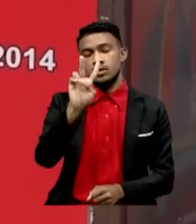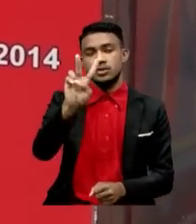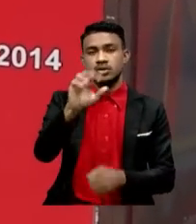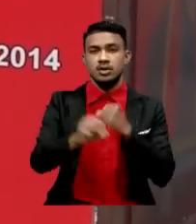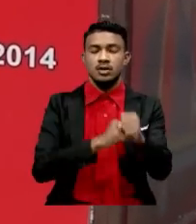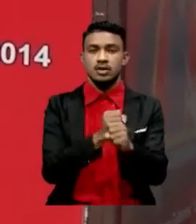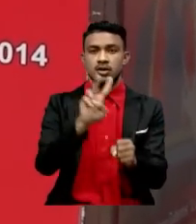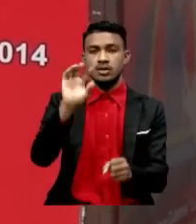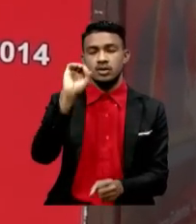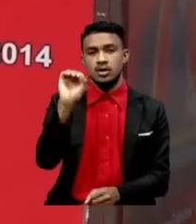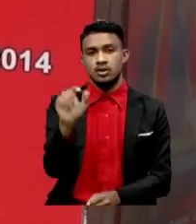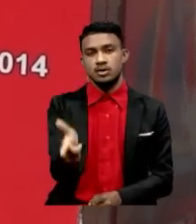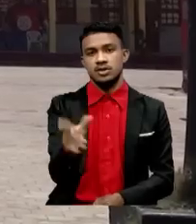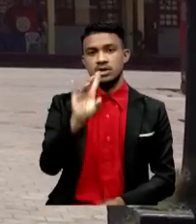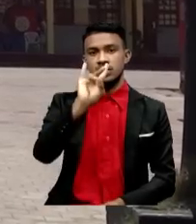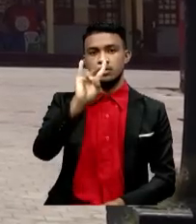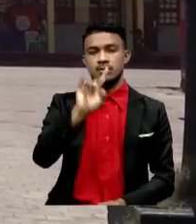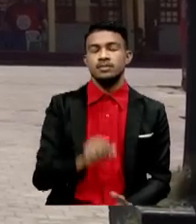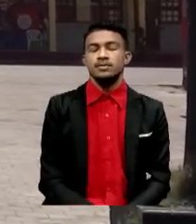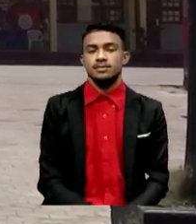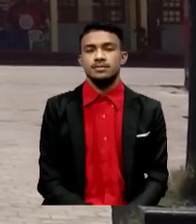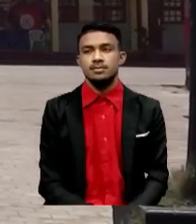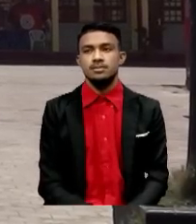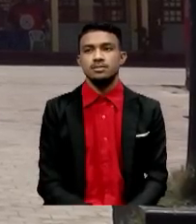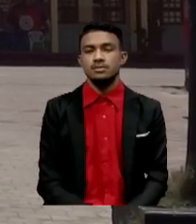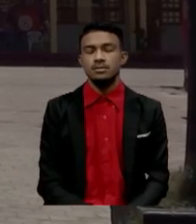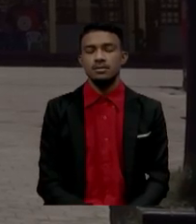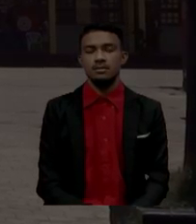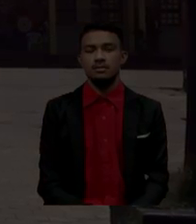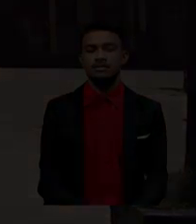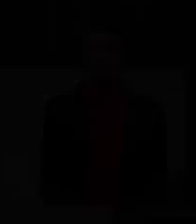ruanulu resin itu. Felicitas Borges, Jaime dos Santos, Jemen.